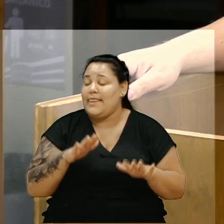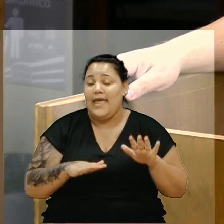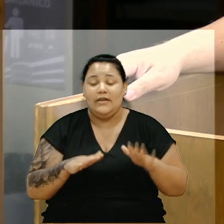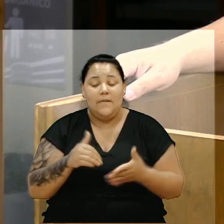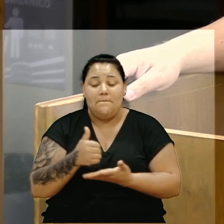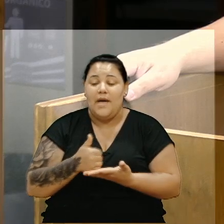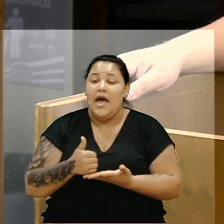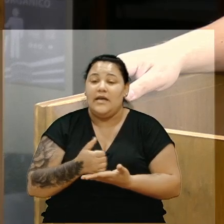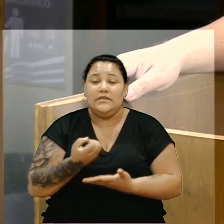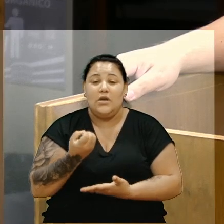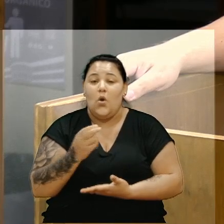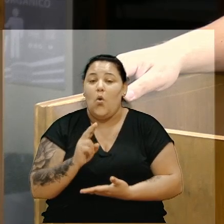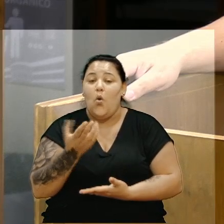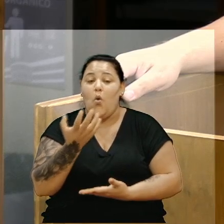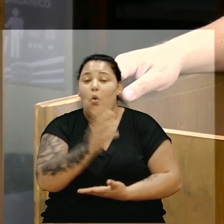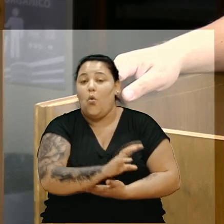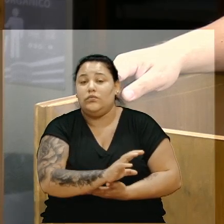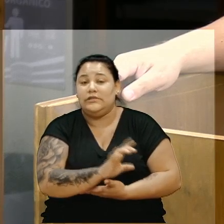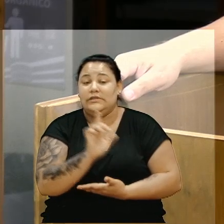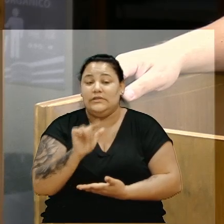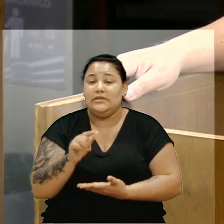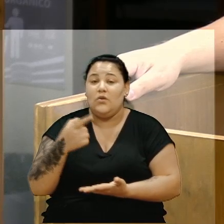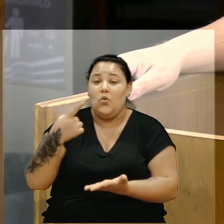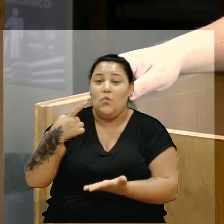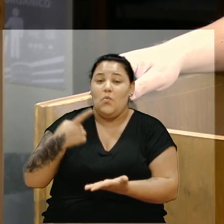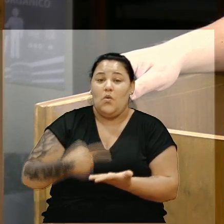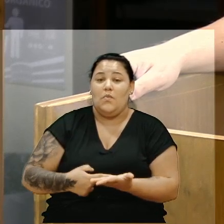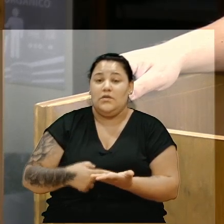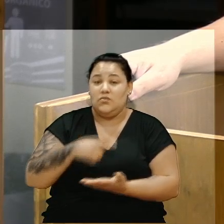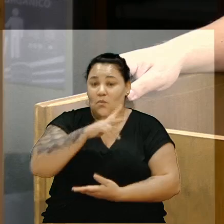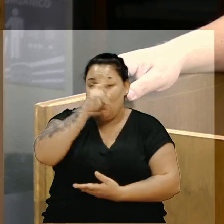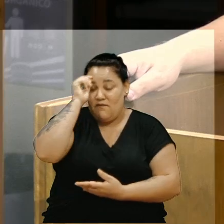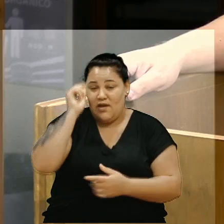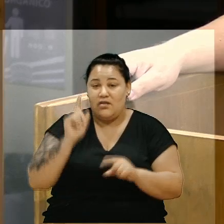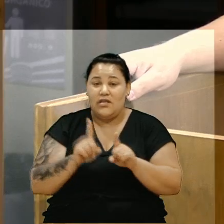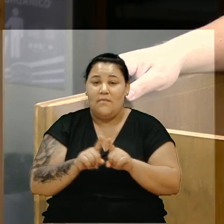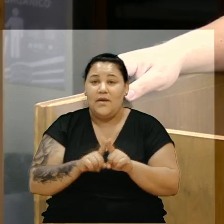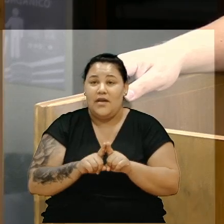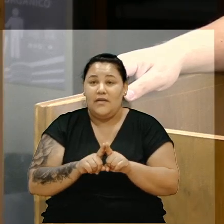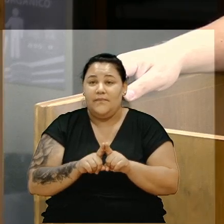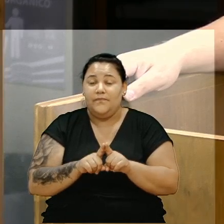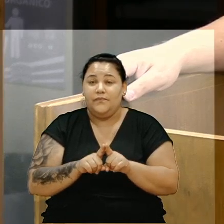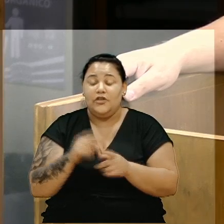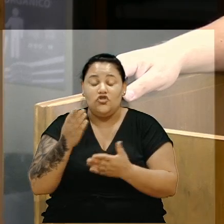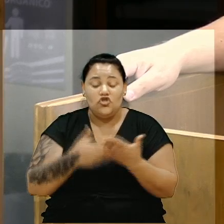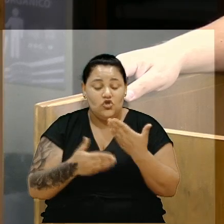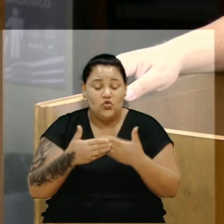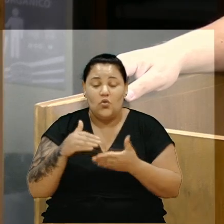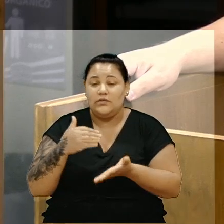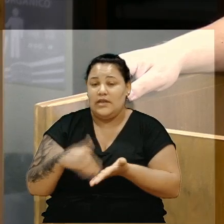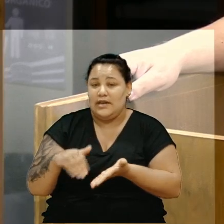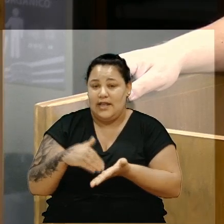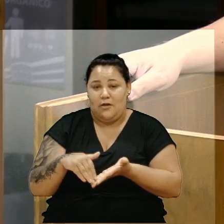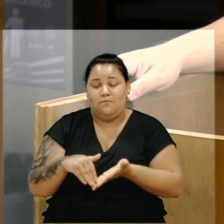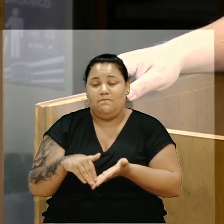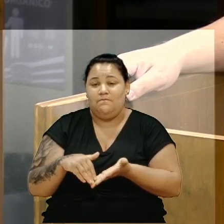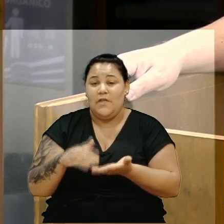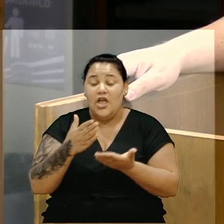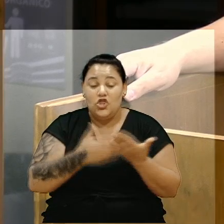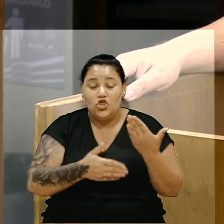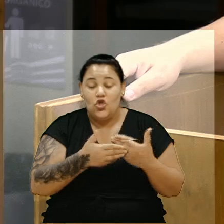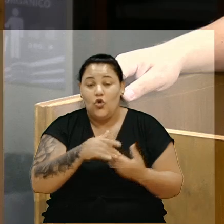oposição. E esse foi um compromisso que o prefeito e o vice-prefeito cobrou de todos os secretários. E todos os secretários